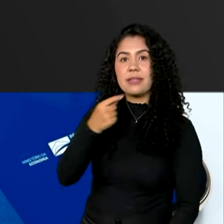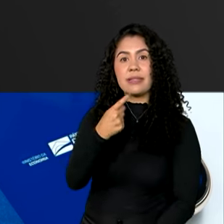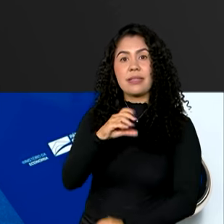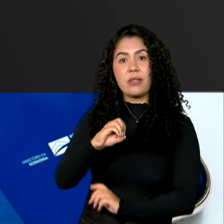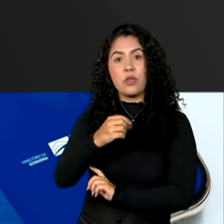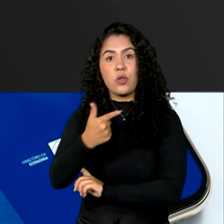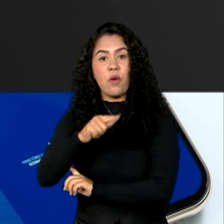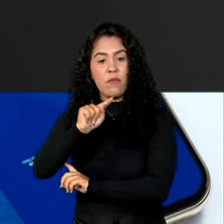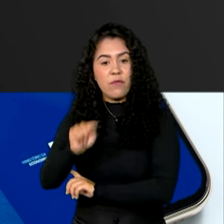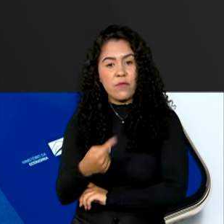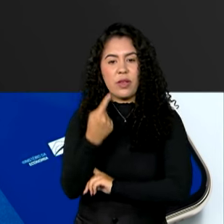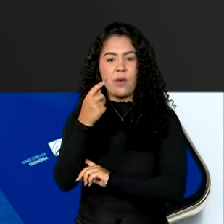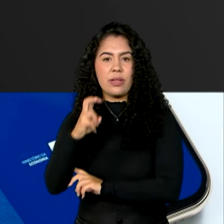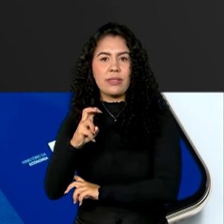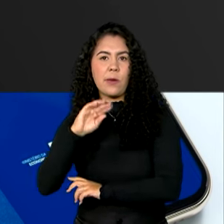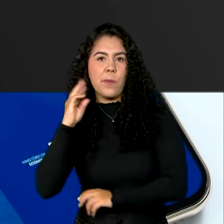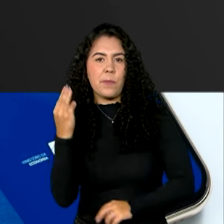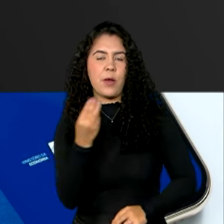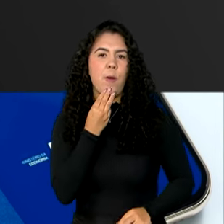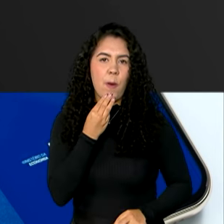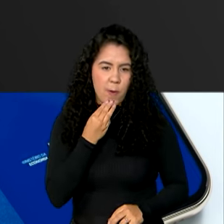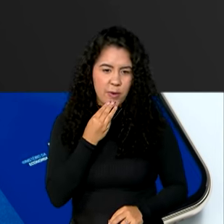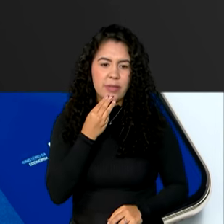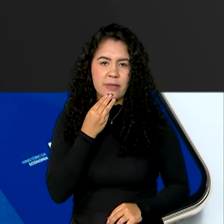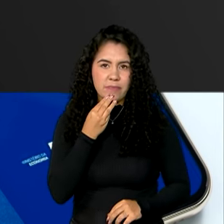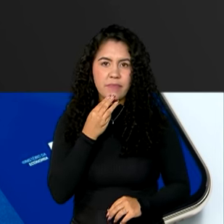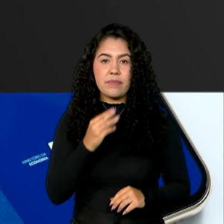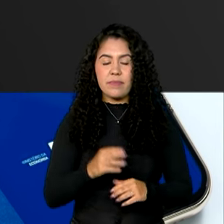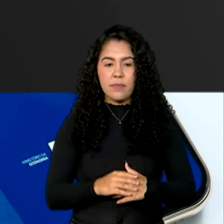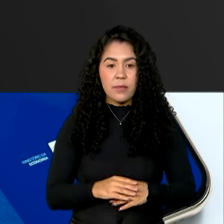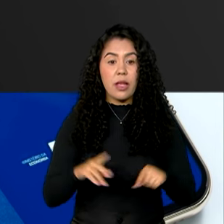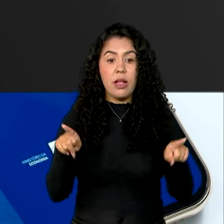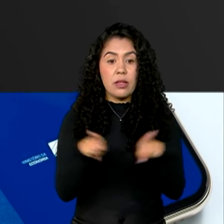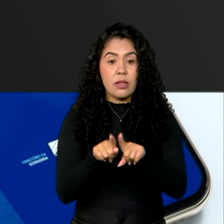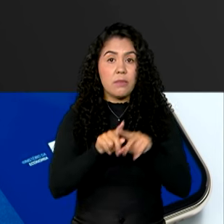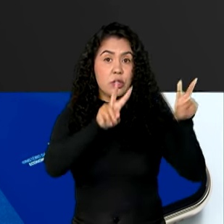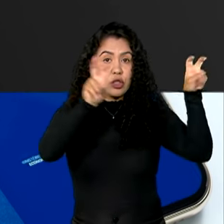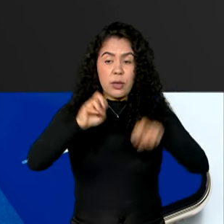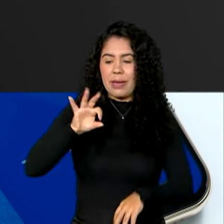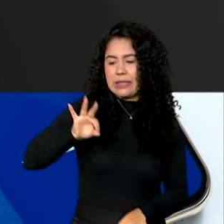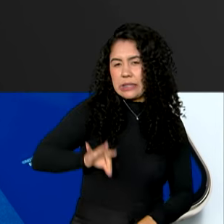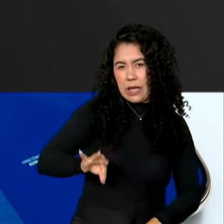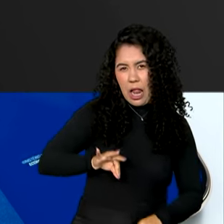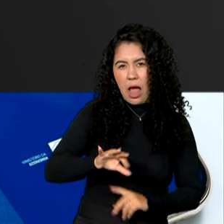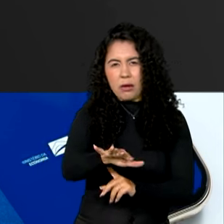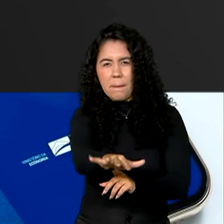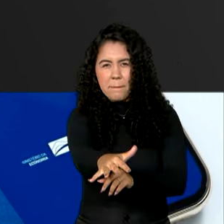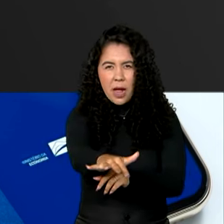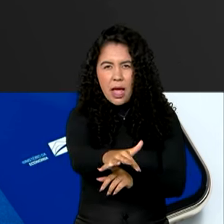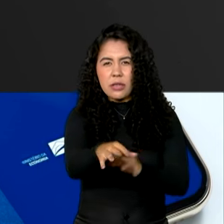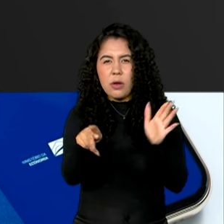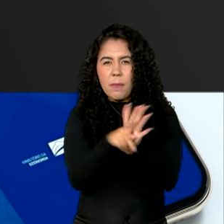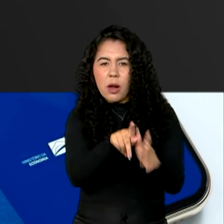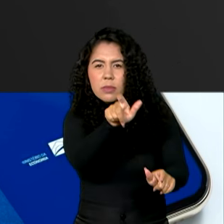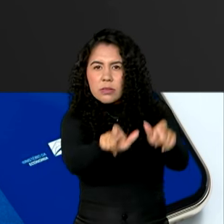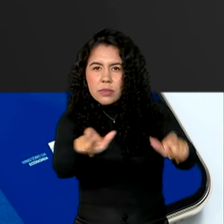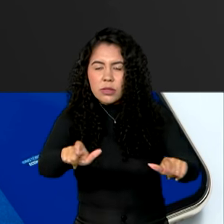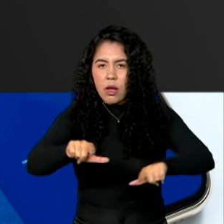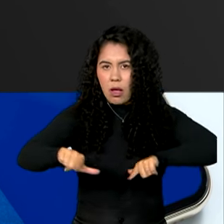no trimestre e de 2,9% no ano. O salário médio real dos trabalhadores foi